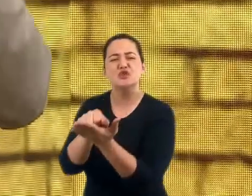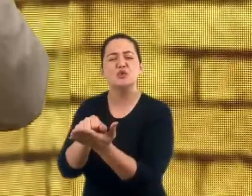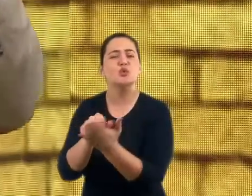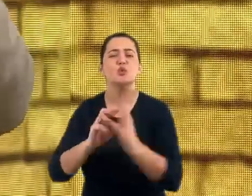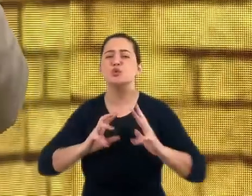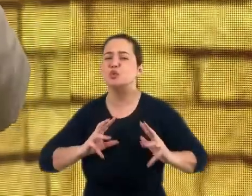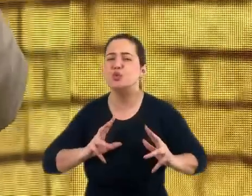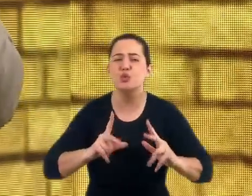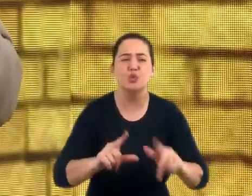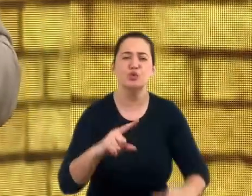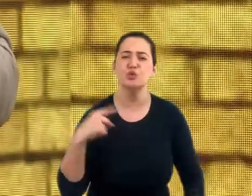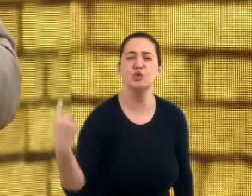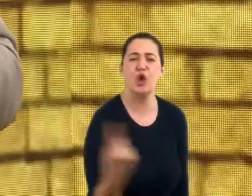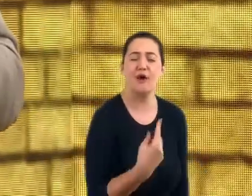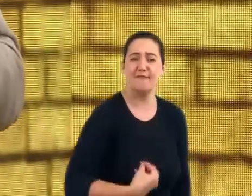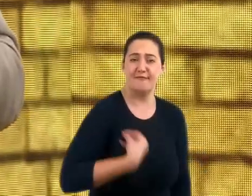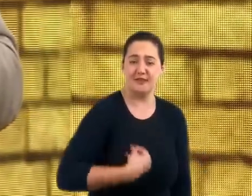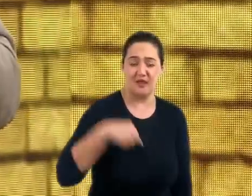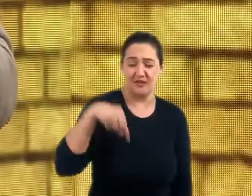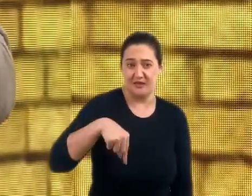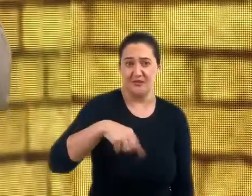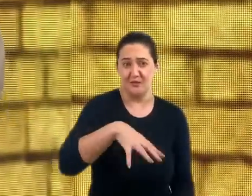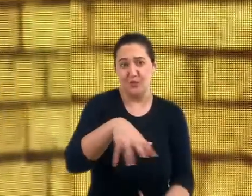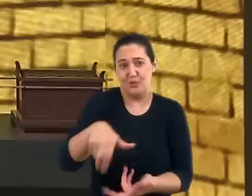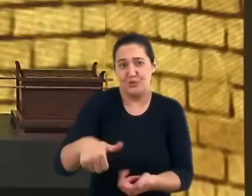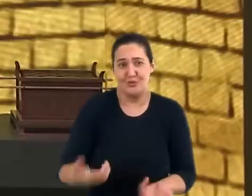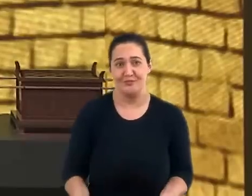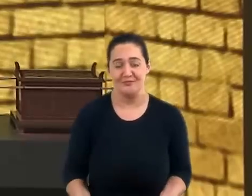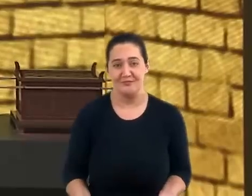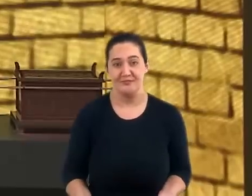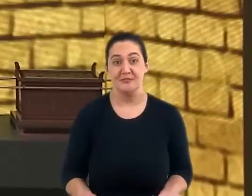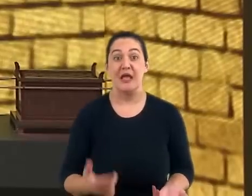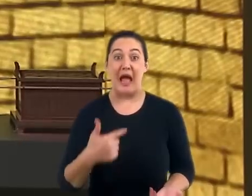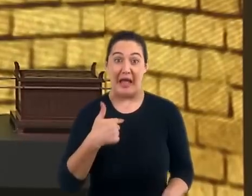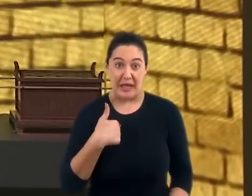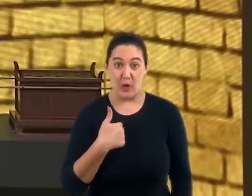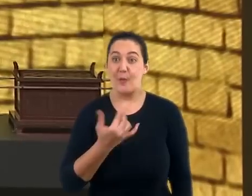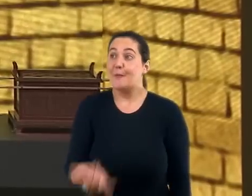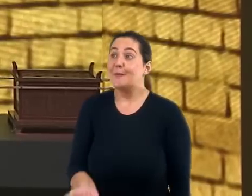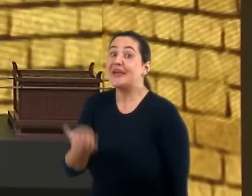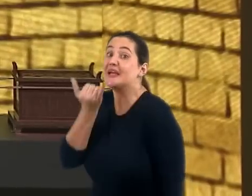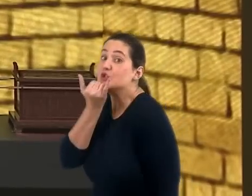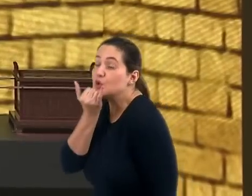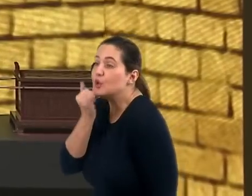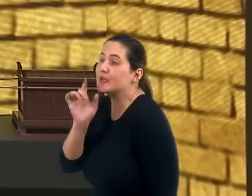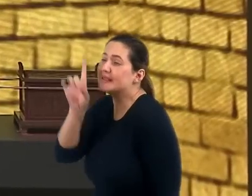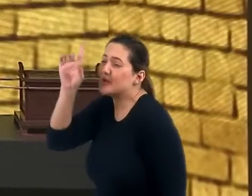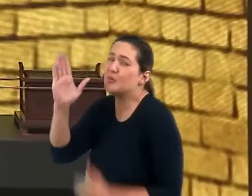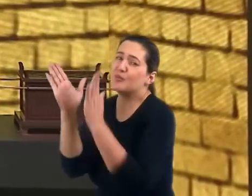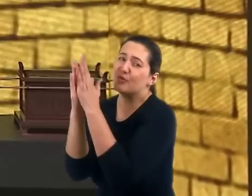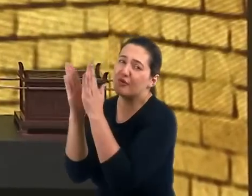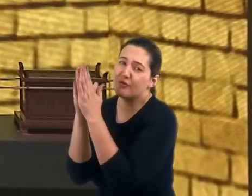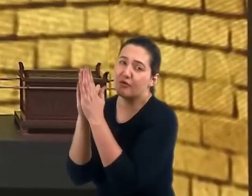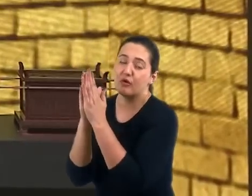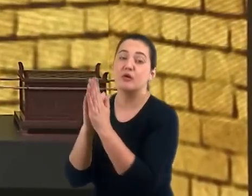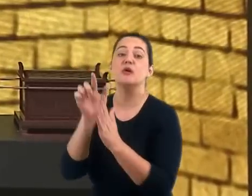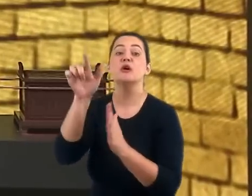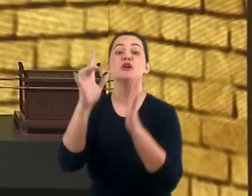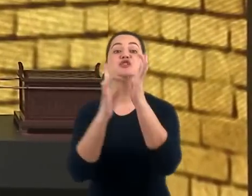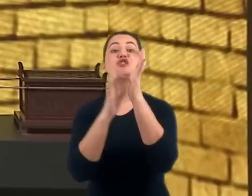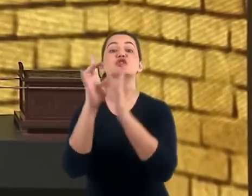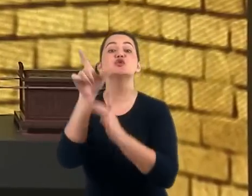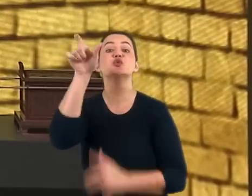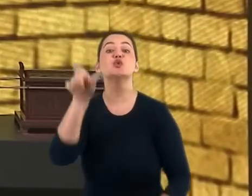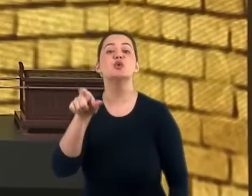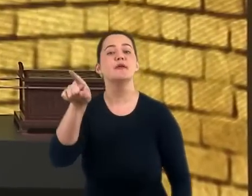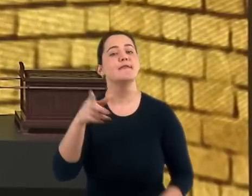enquanto seres humanos aqui nessa terra. Quando nós pedimos perdão a Deus, a Bíblia diz que Jesus é fiel